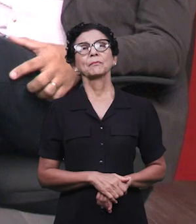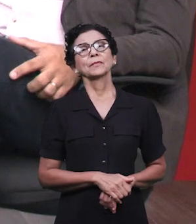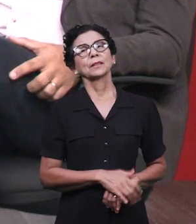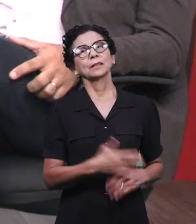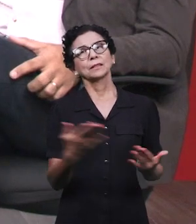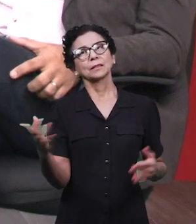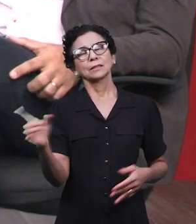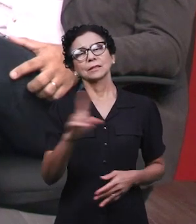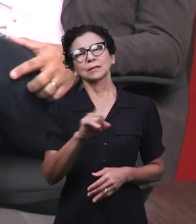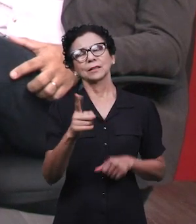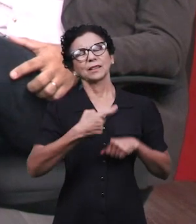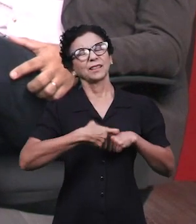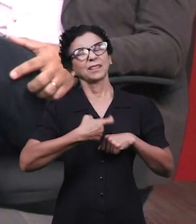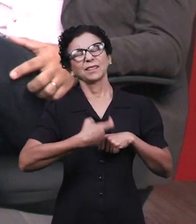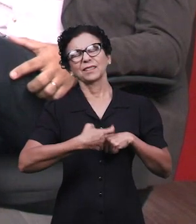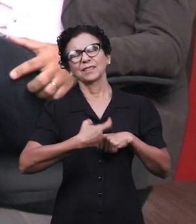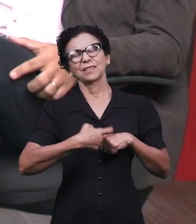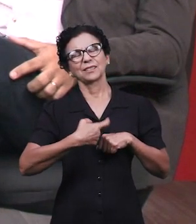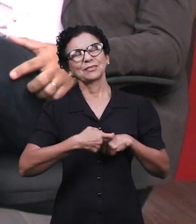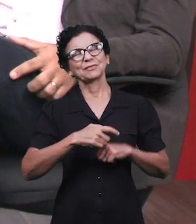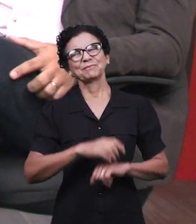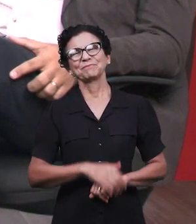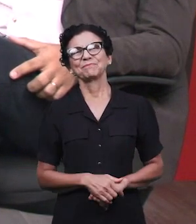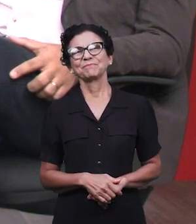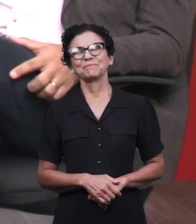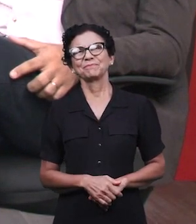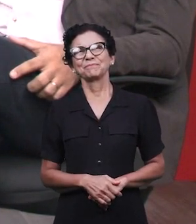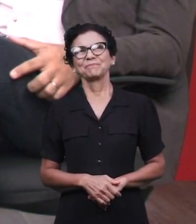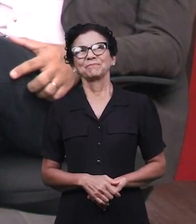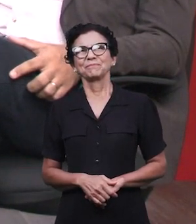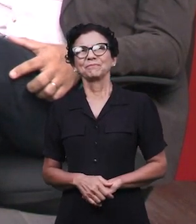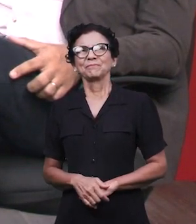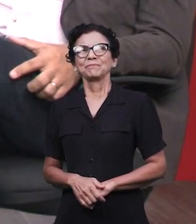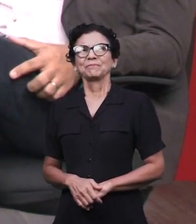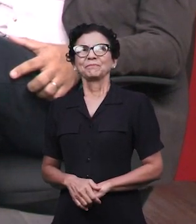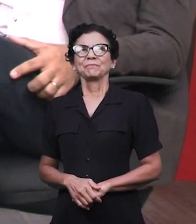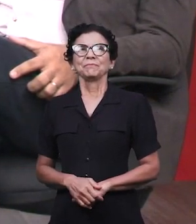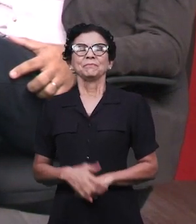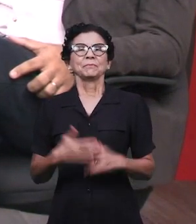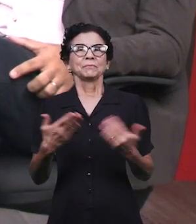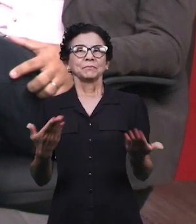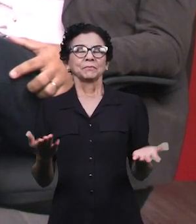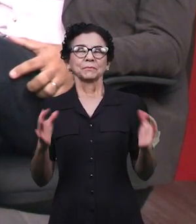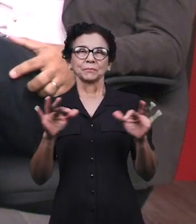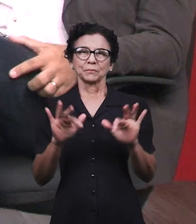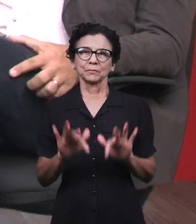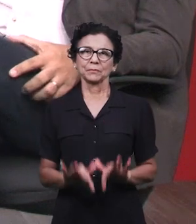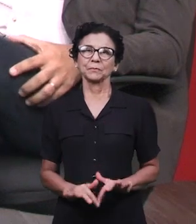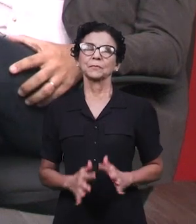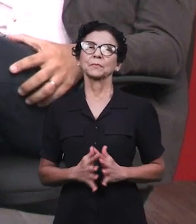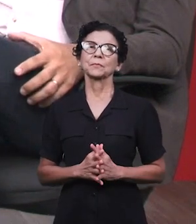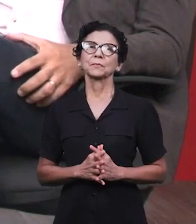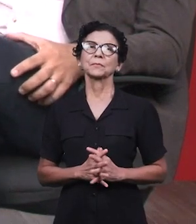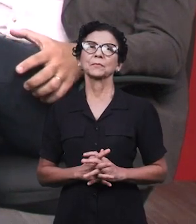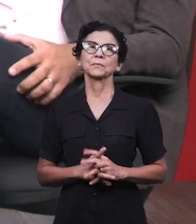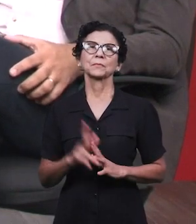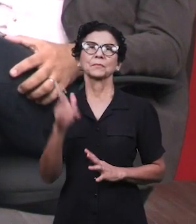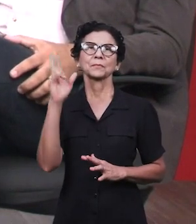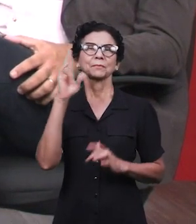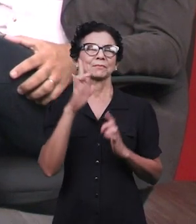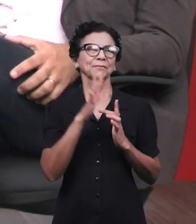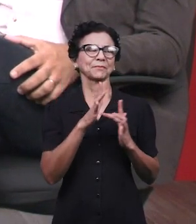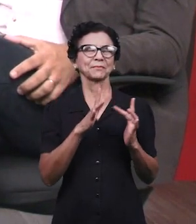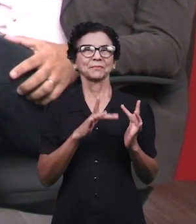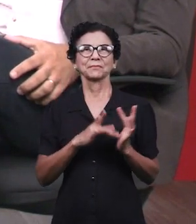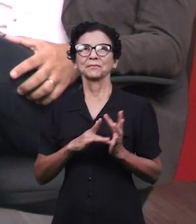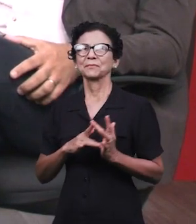vosso coração. Pastor Antônio Carlos, hoje vamos ficar por aqui. Amém. Paz do Senhor. Paz do Senhor. Professor Vinícius, hoje Amém. Vamos